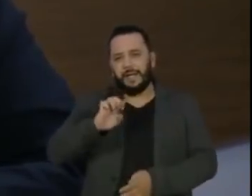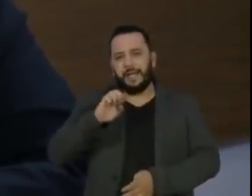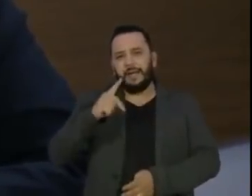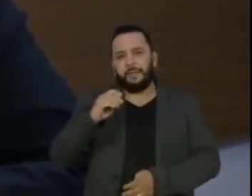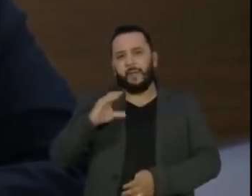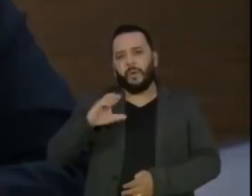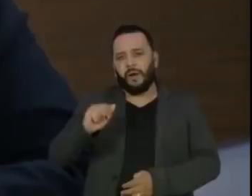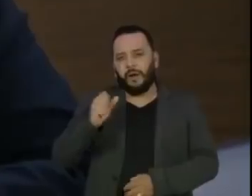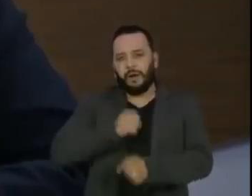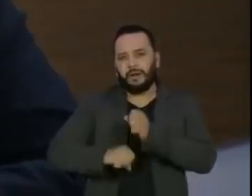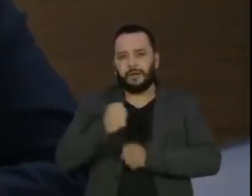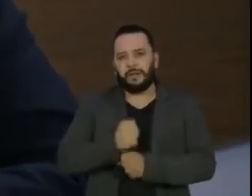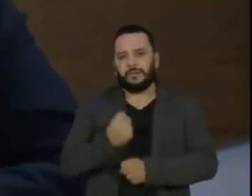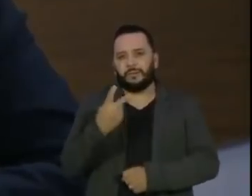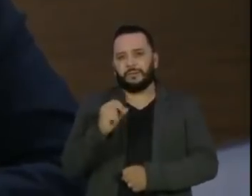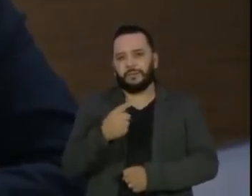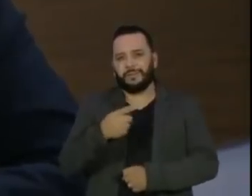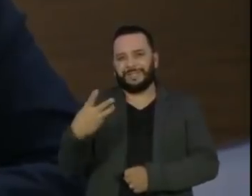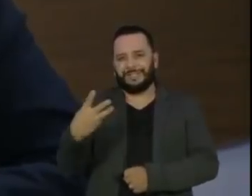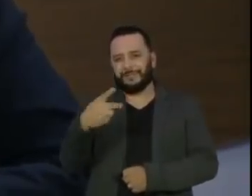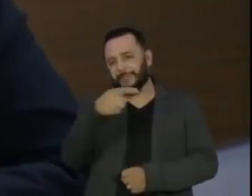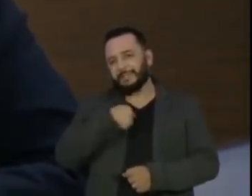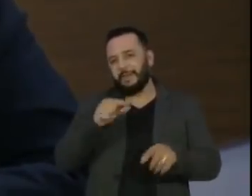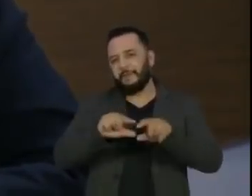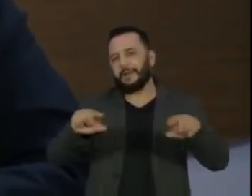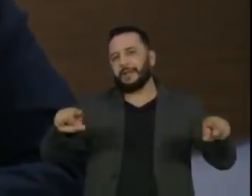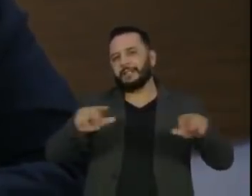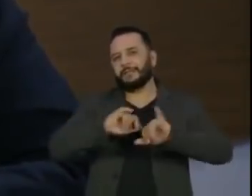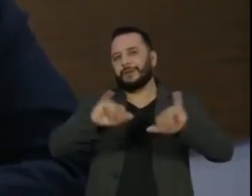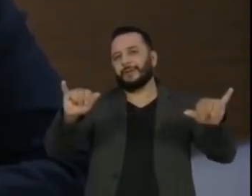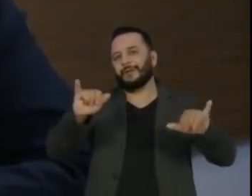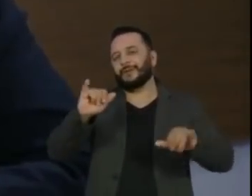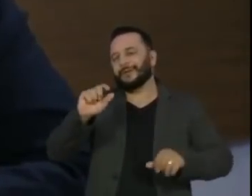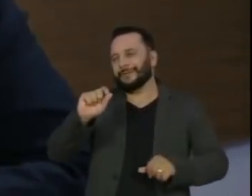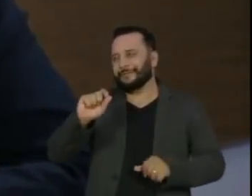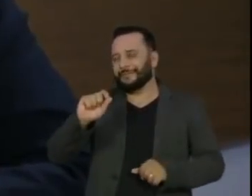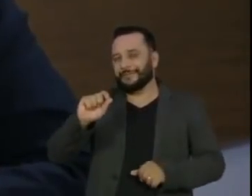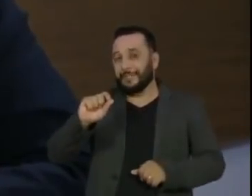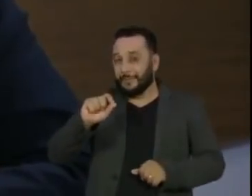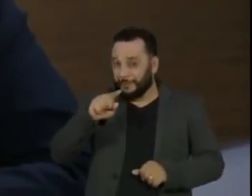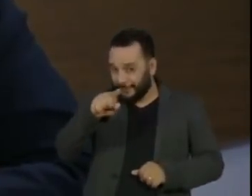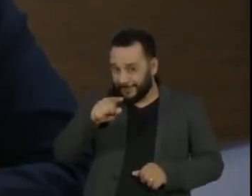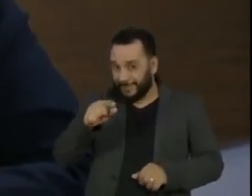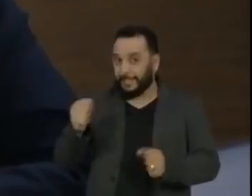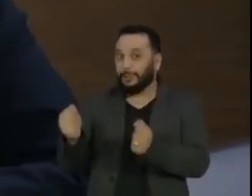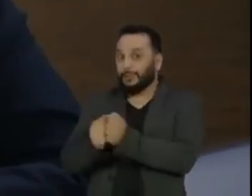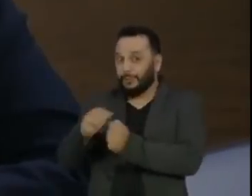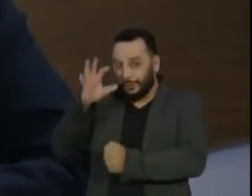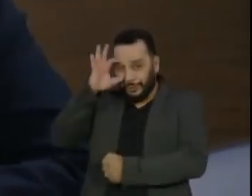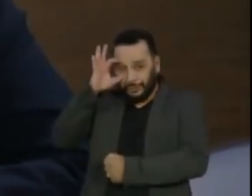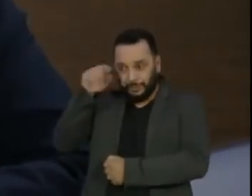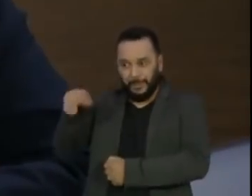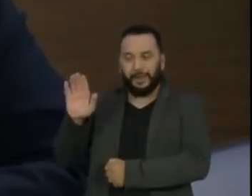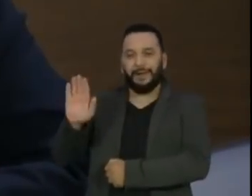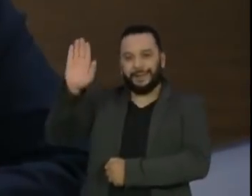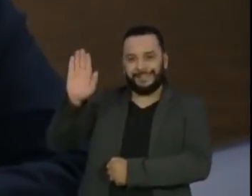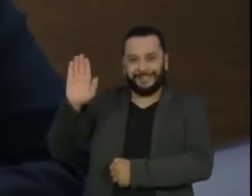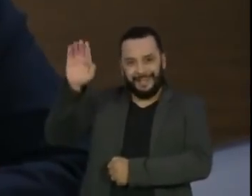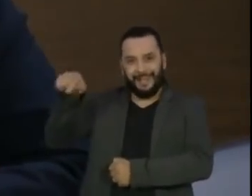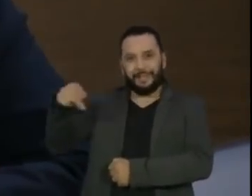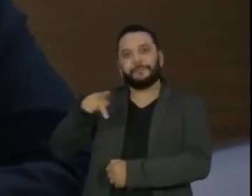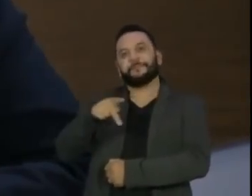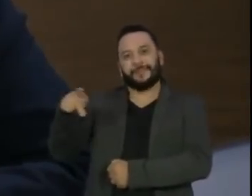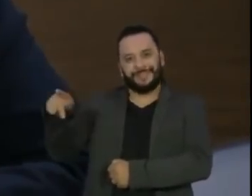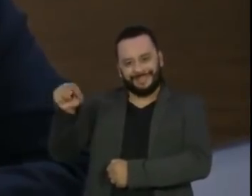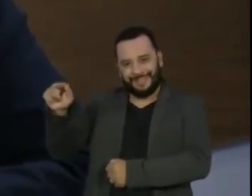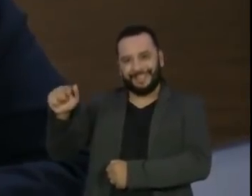2013 se eu disse uma frase ficou famosa que não é possível fazer a campanha da Dilma que ia ser candidato a eleição acabou sendo